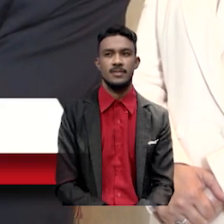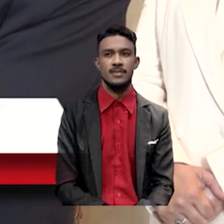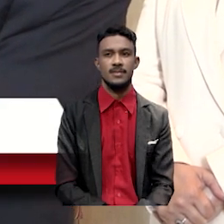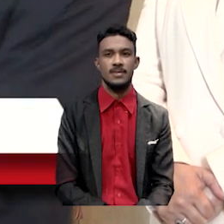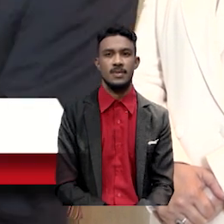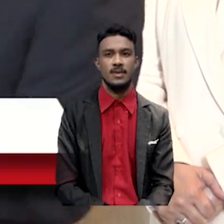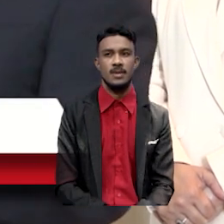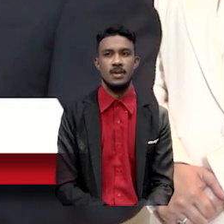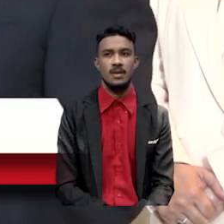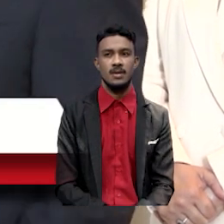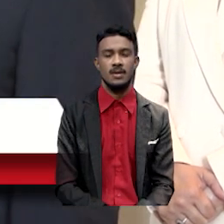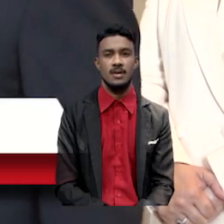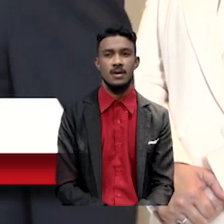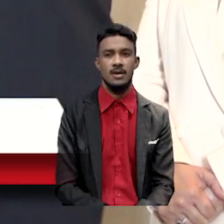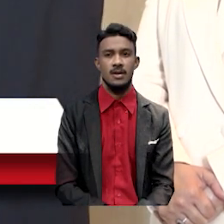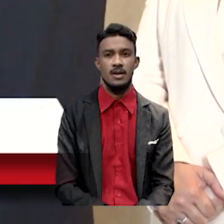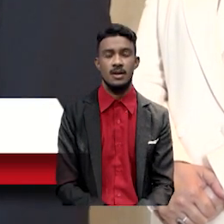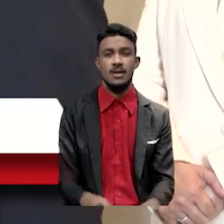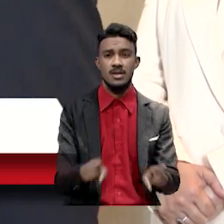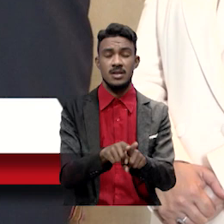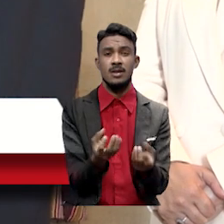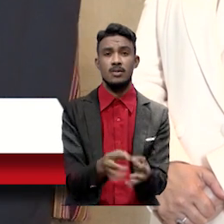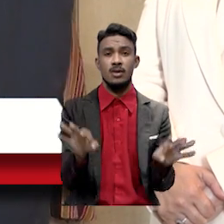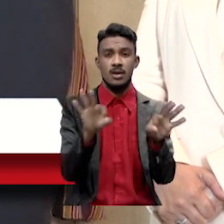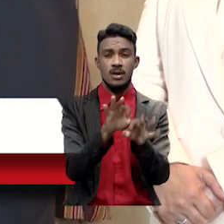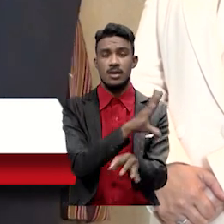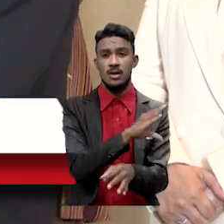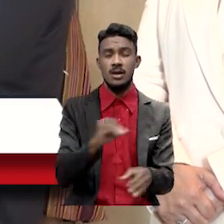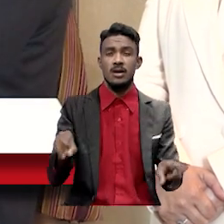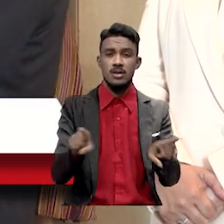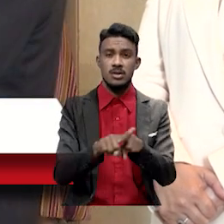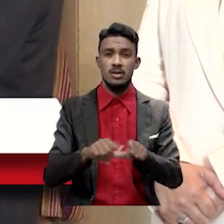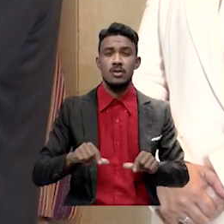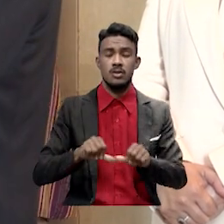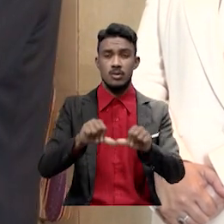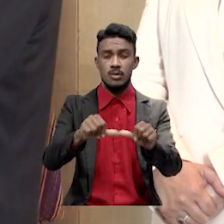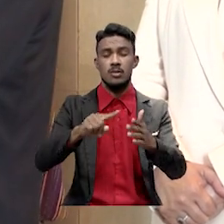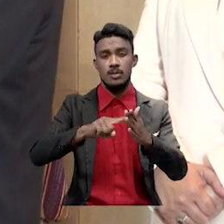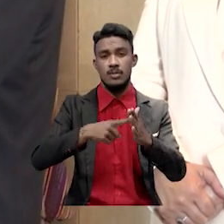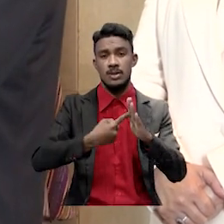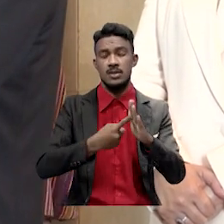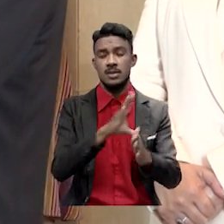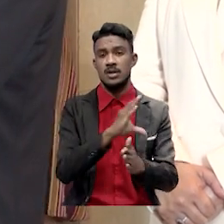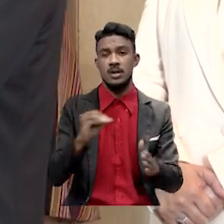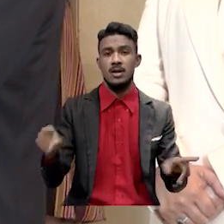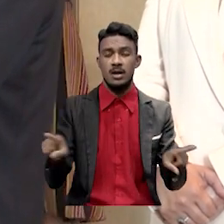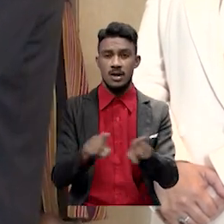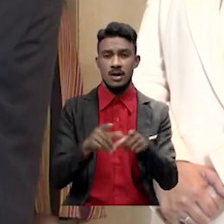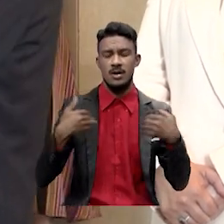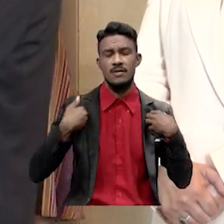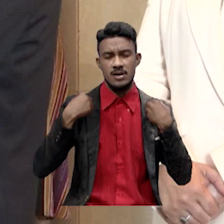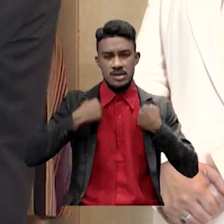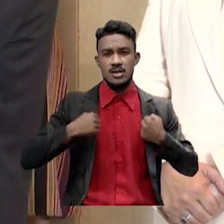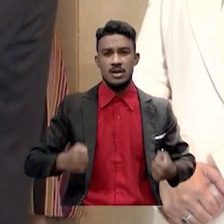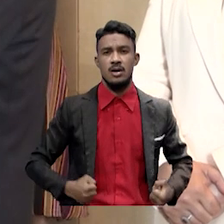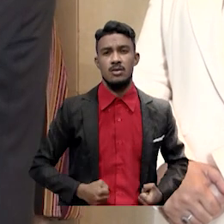O quarto processo importante é que vamos reforçar a nossa colaboração na área da saúde